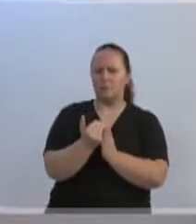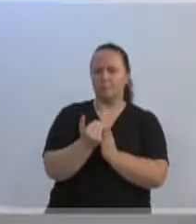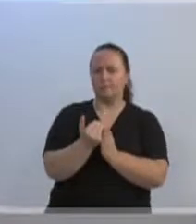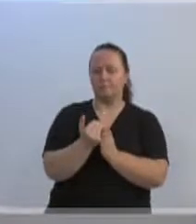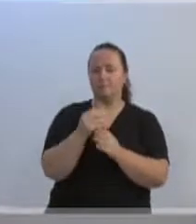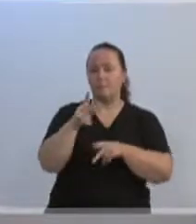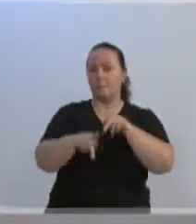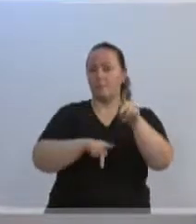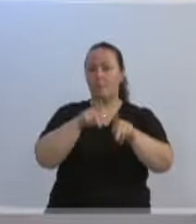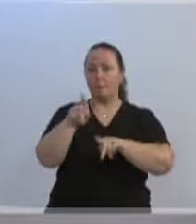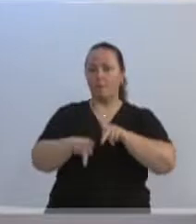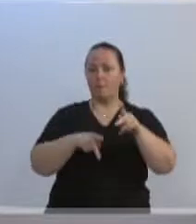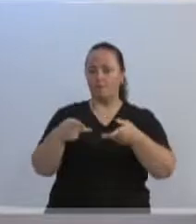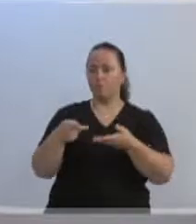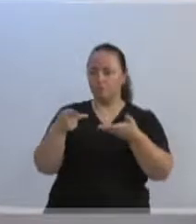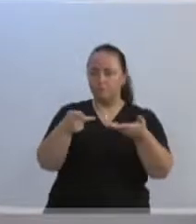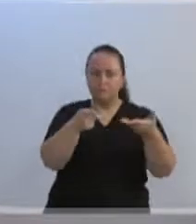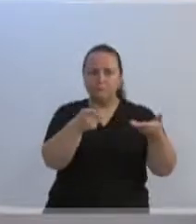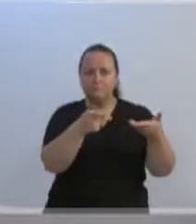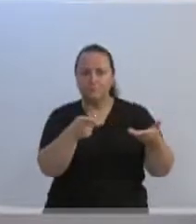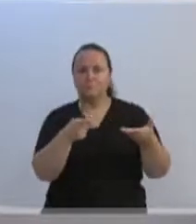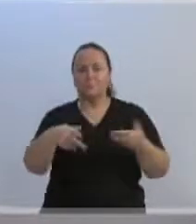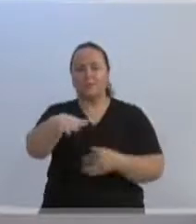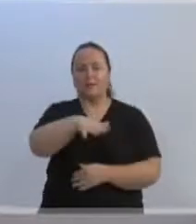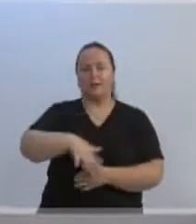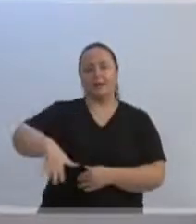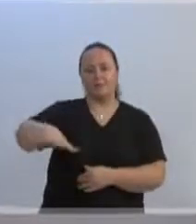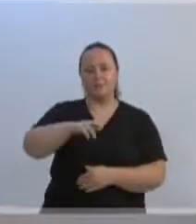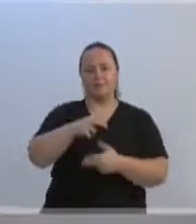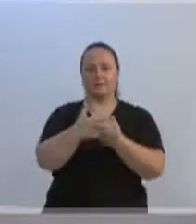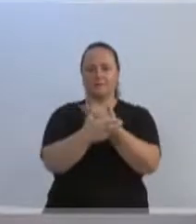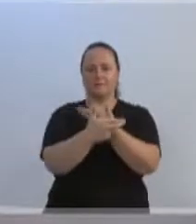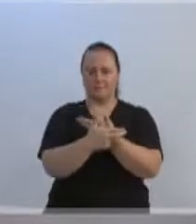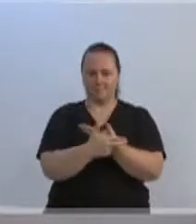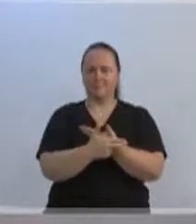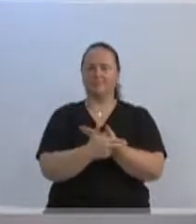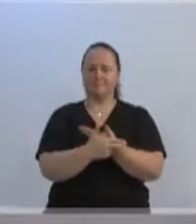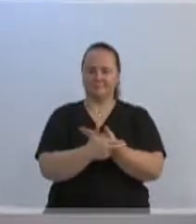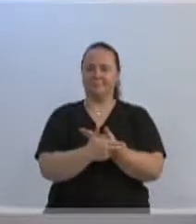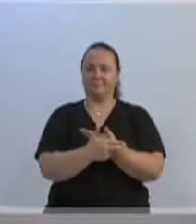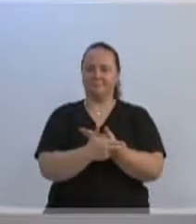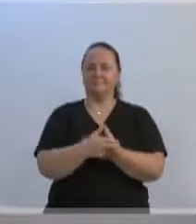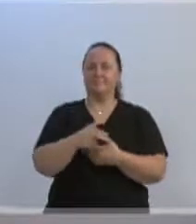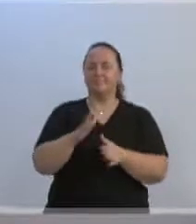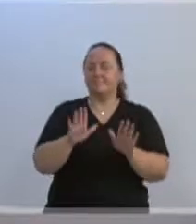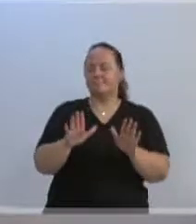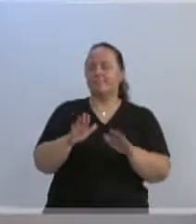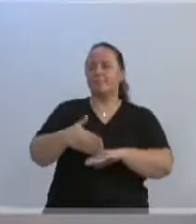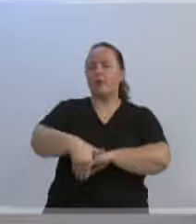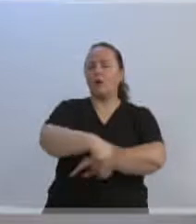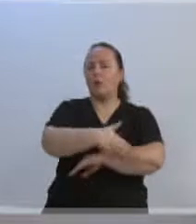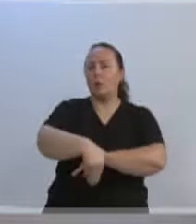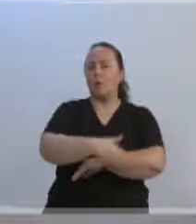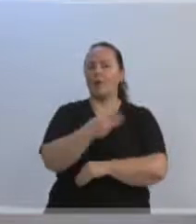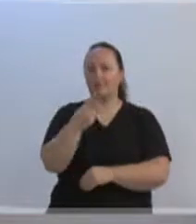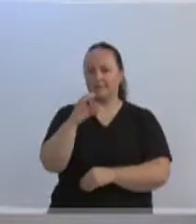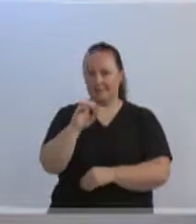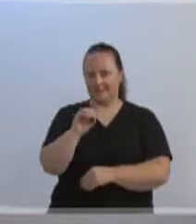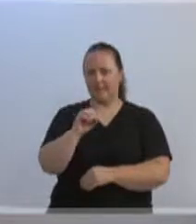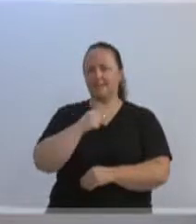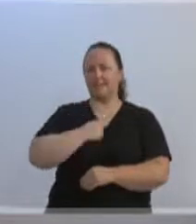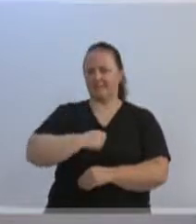população ea pedido da população da região de salto do norte especialmente da rua 30 de agosto e da rua 5 de